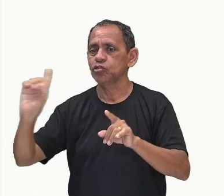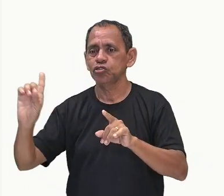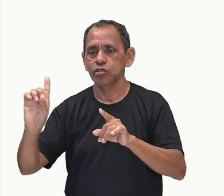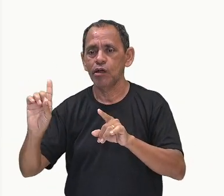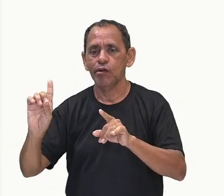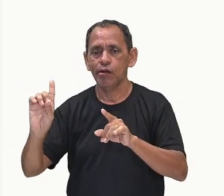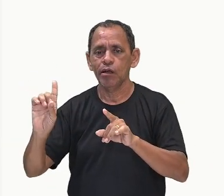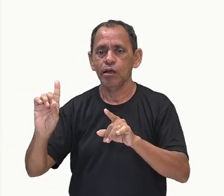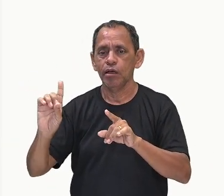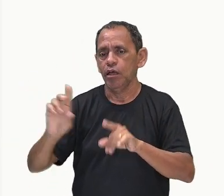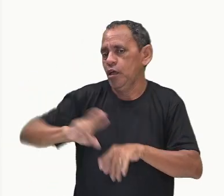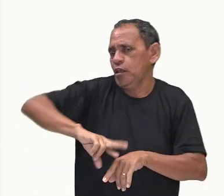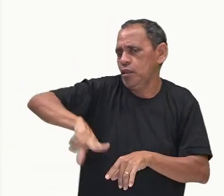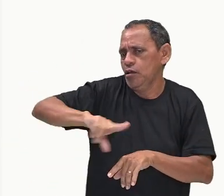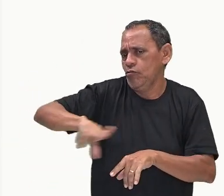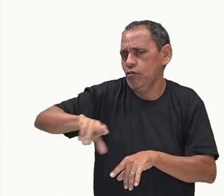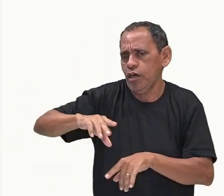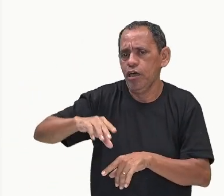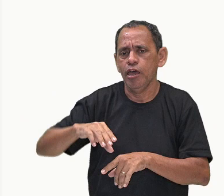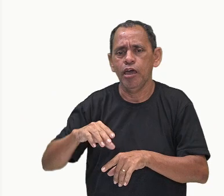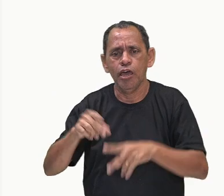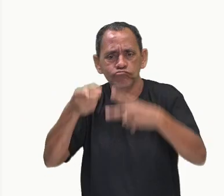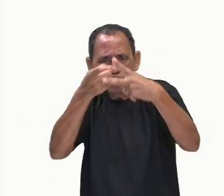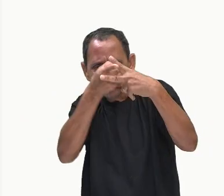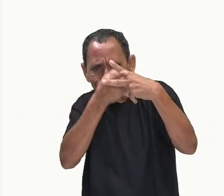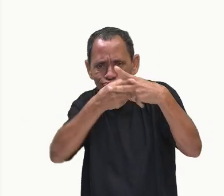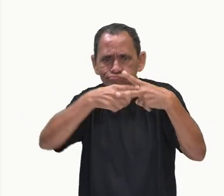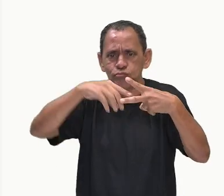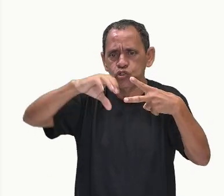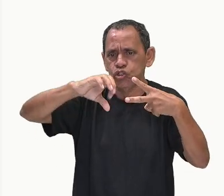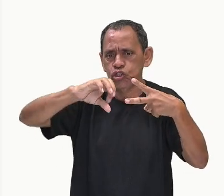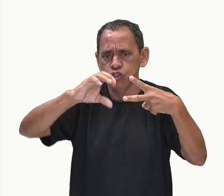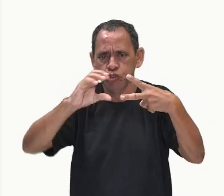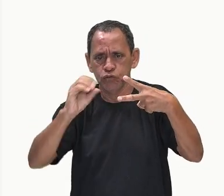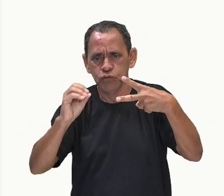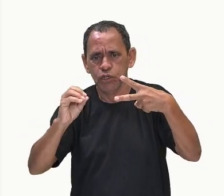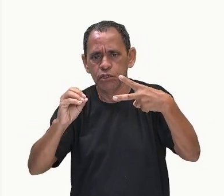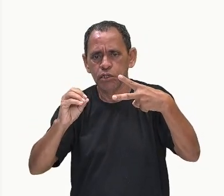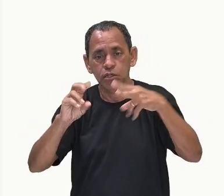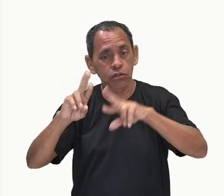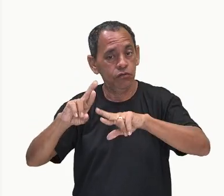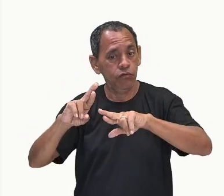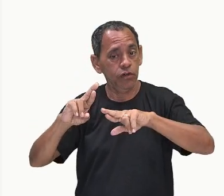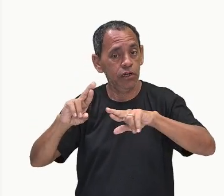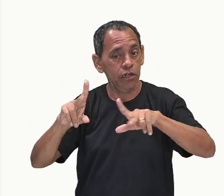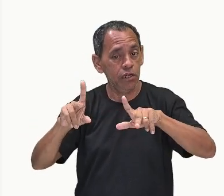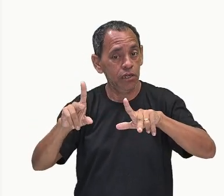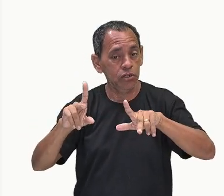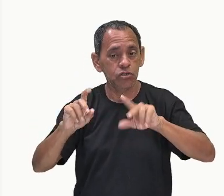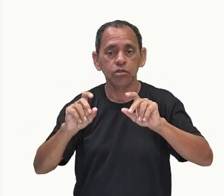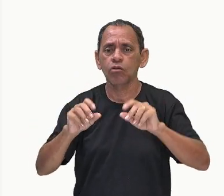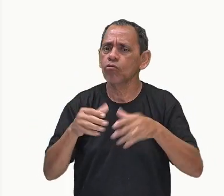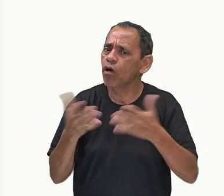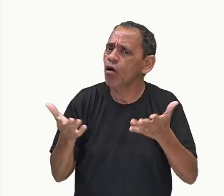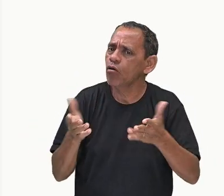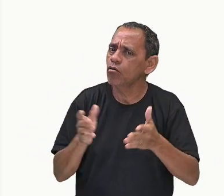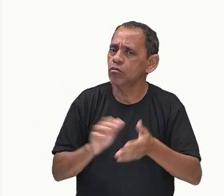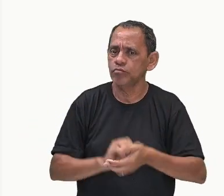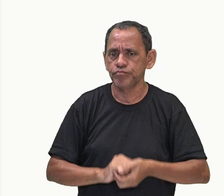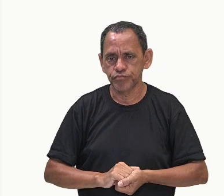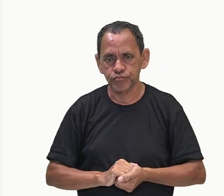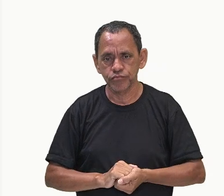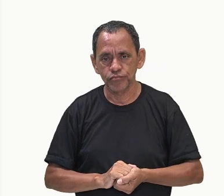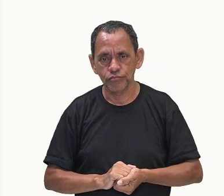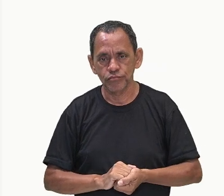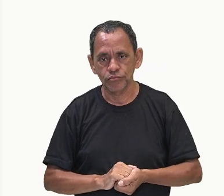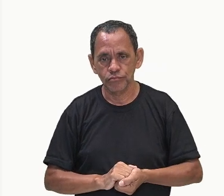90 graus, não é um ângulo reto, tá? É um ângulo diferente de 90 graus, por